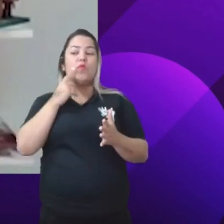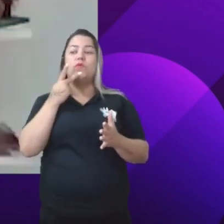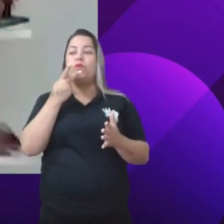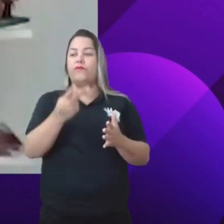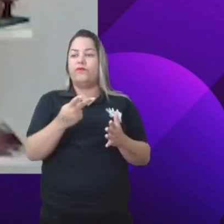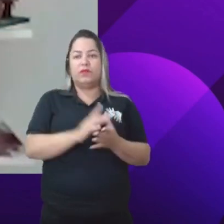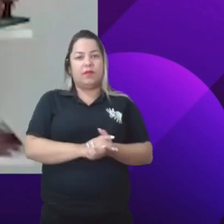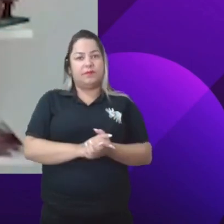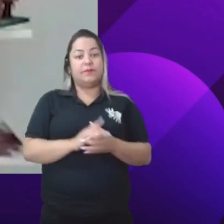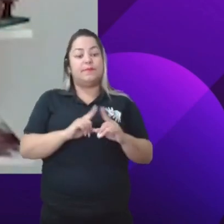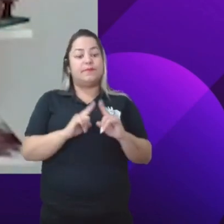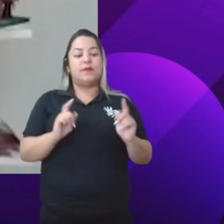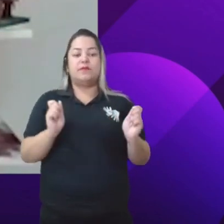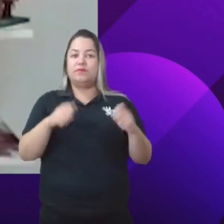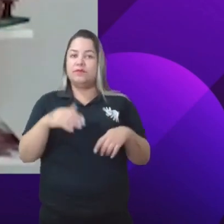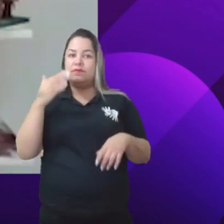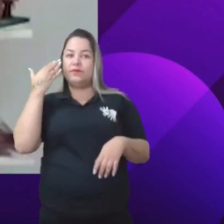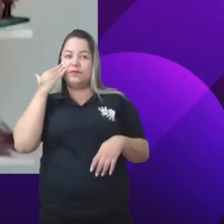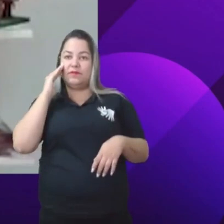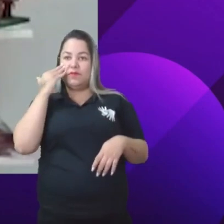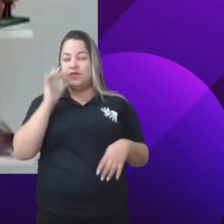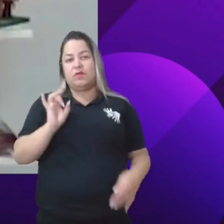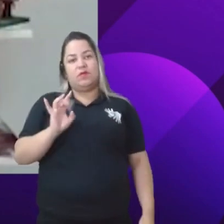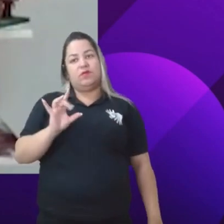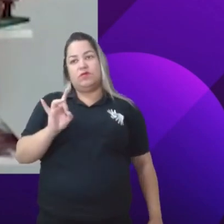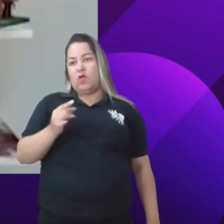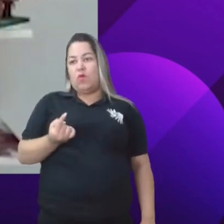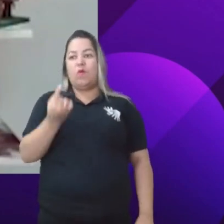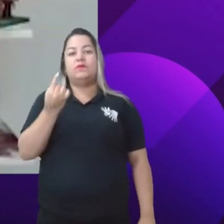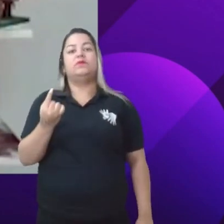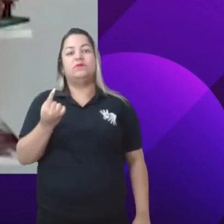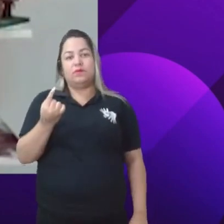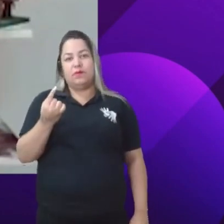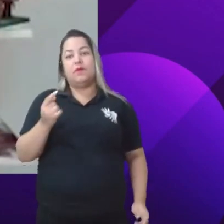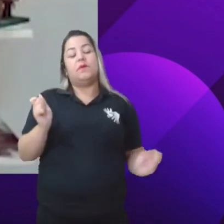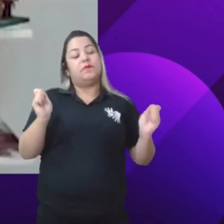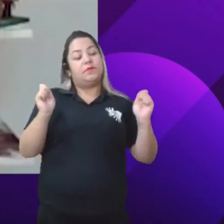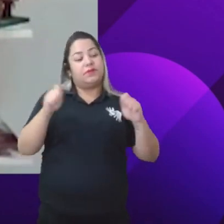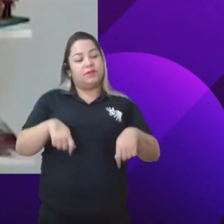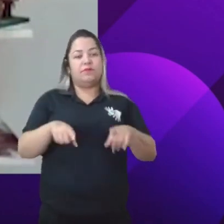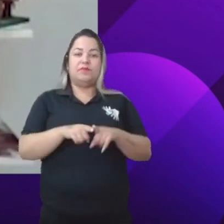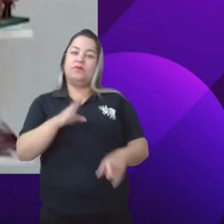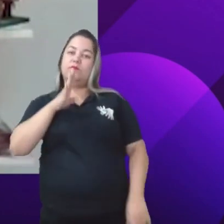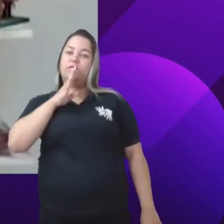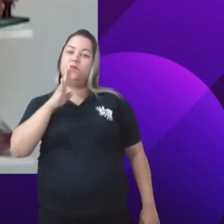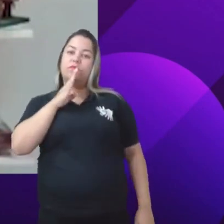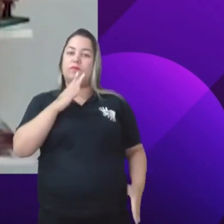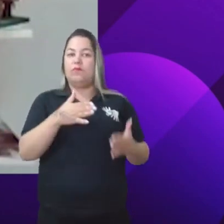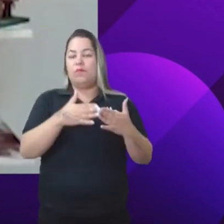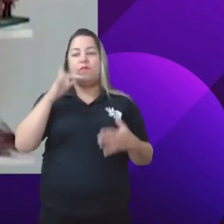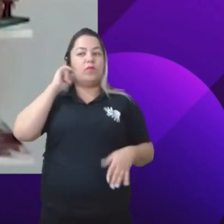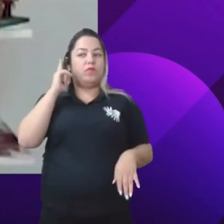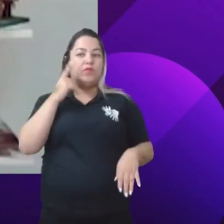dizer, né? Mas é preciso entender que essa via não é uma via de mão única, né? A gente precisa conhecer também as demandas da população